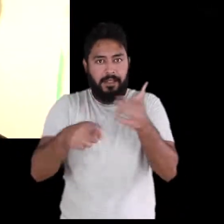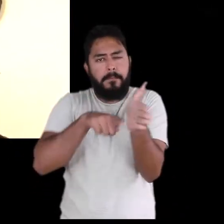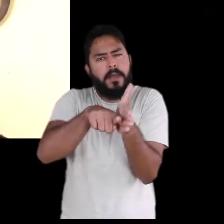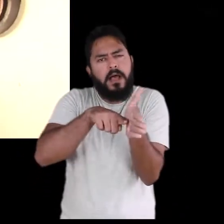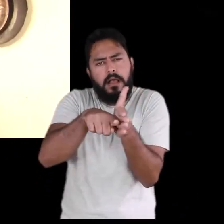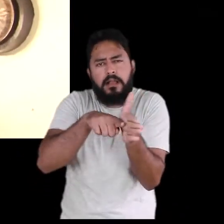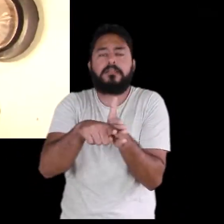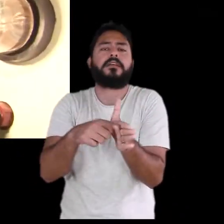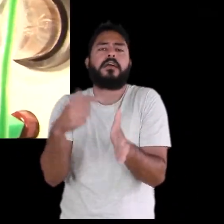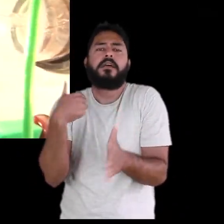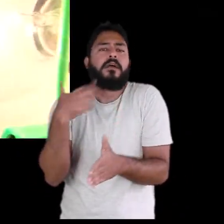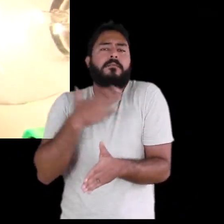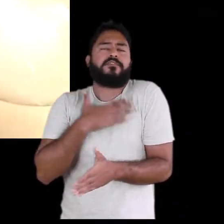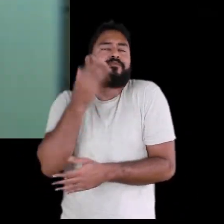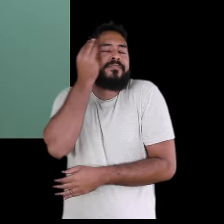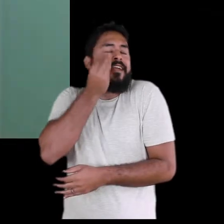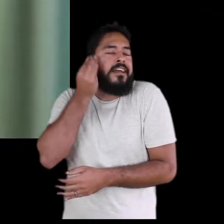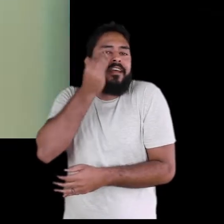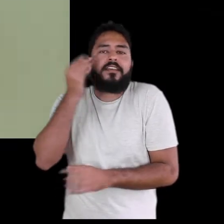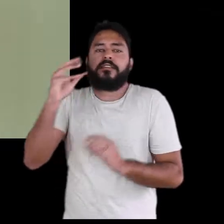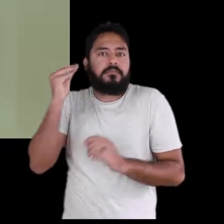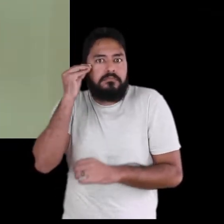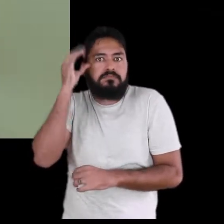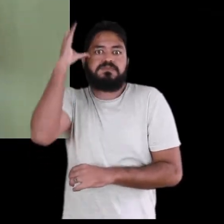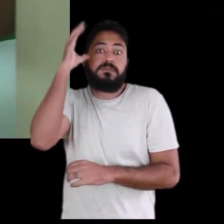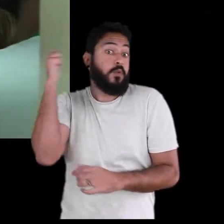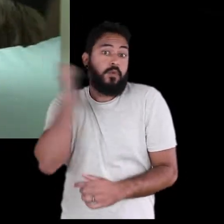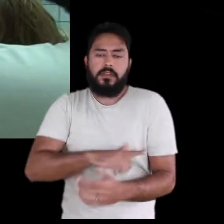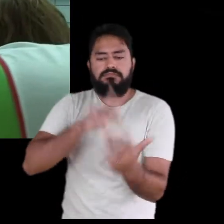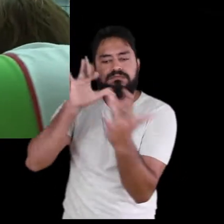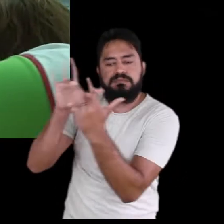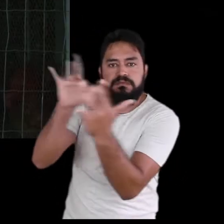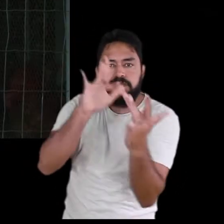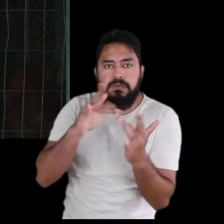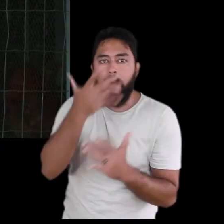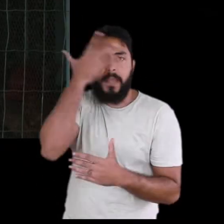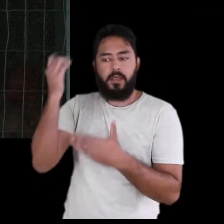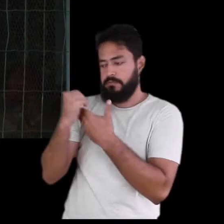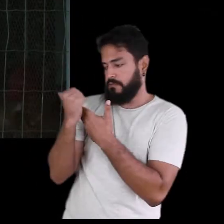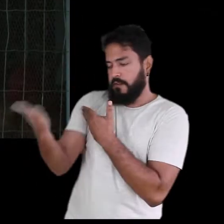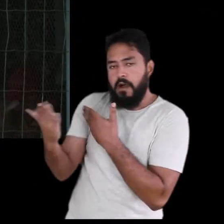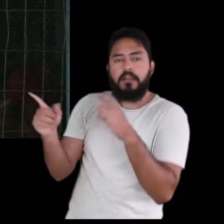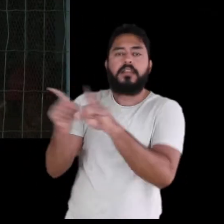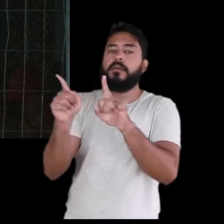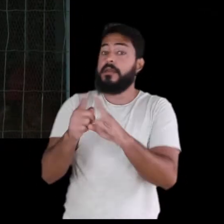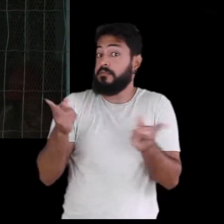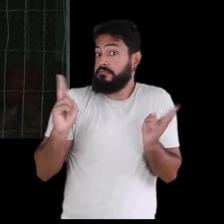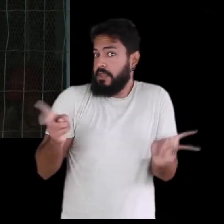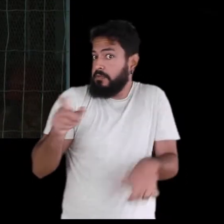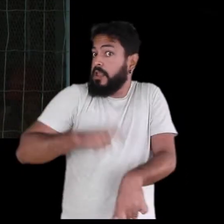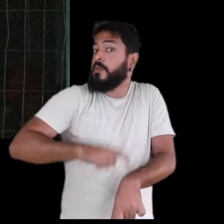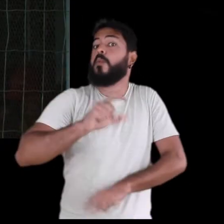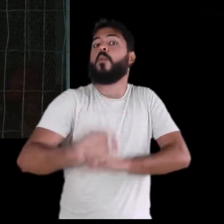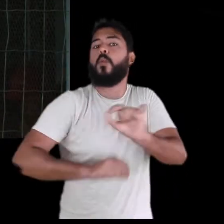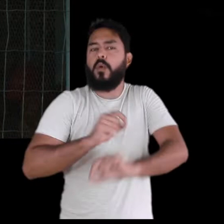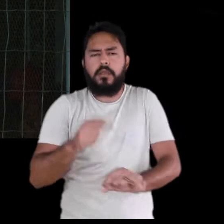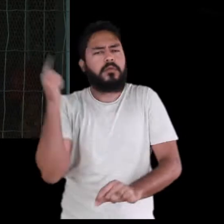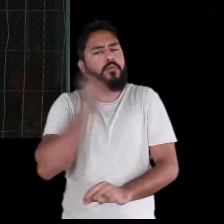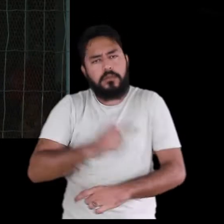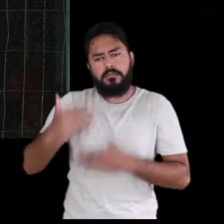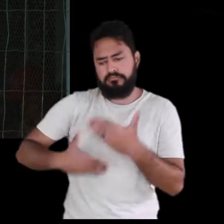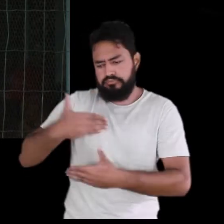e para mim é uma experiência muito grande a gente consegue ter o contato com a população externa e ao mesmo tempo